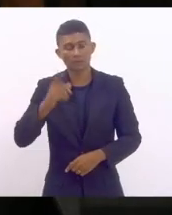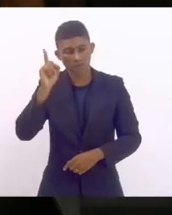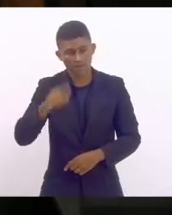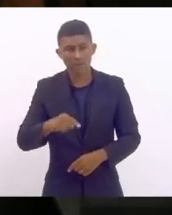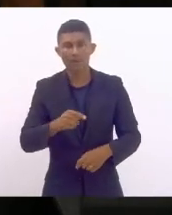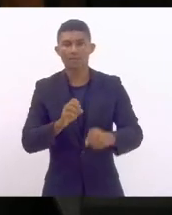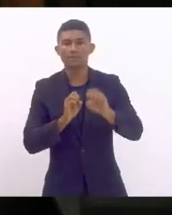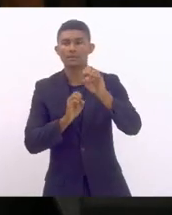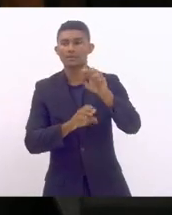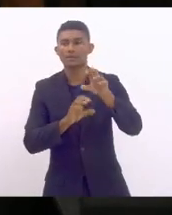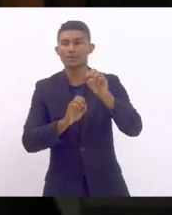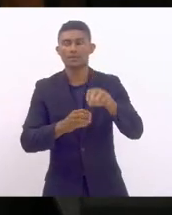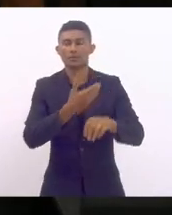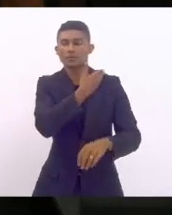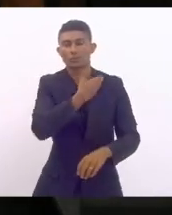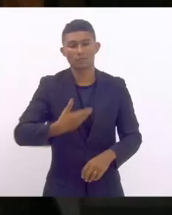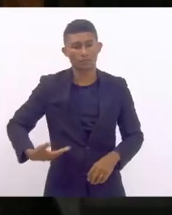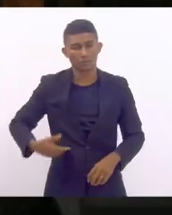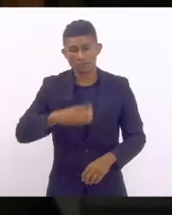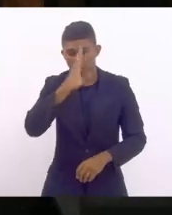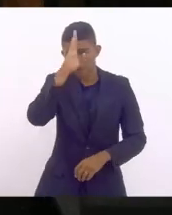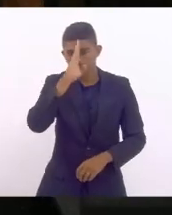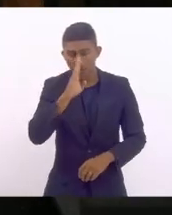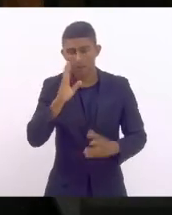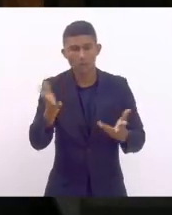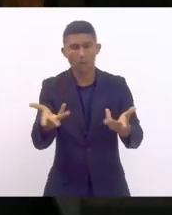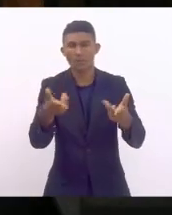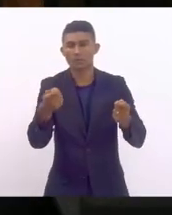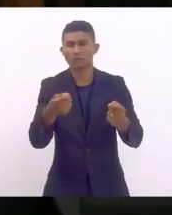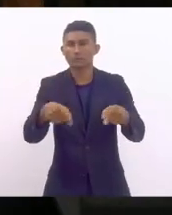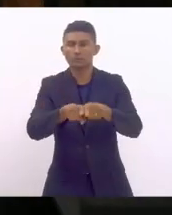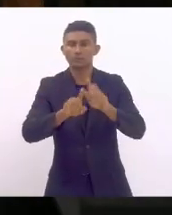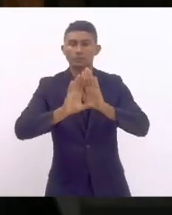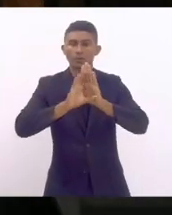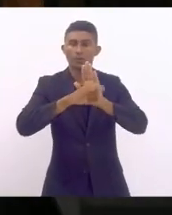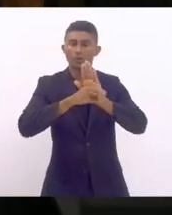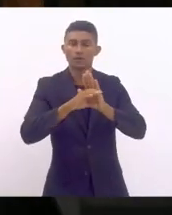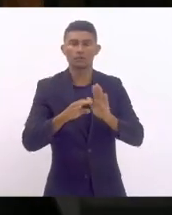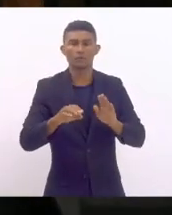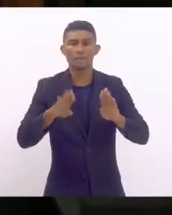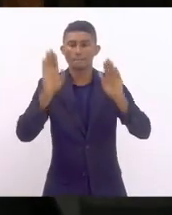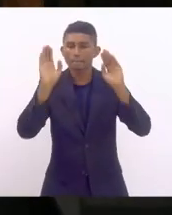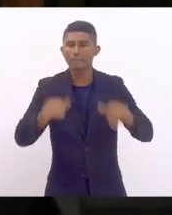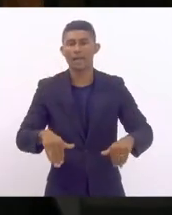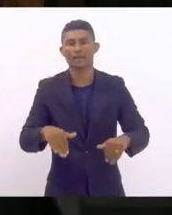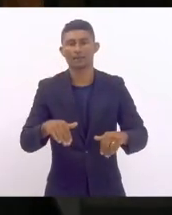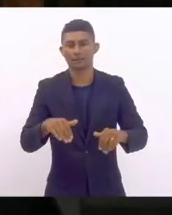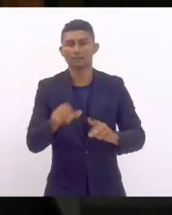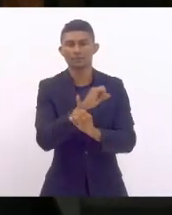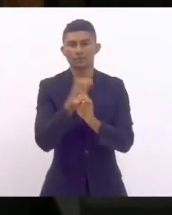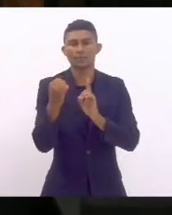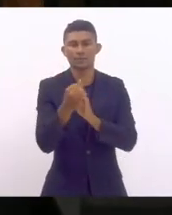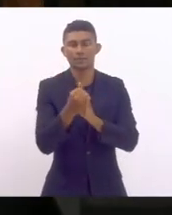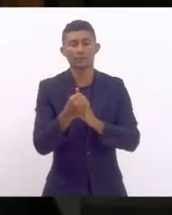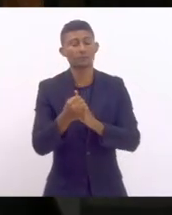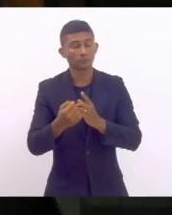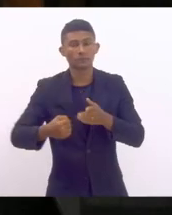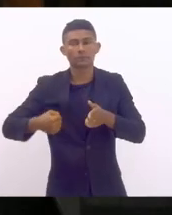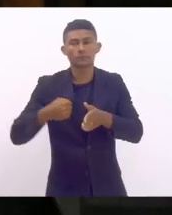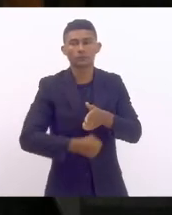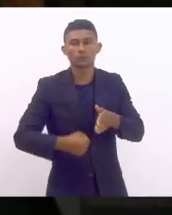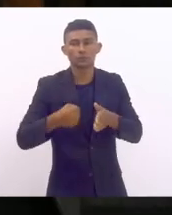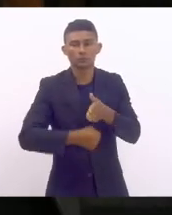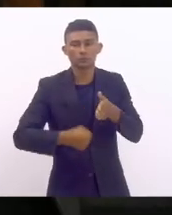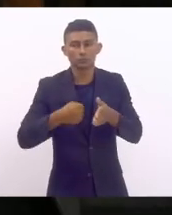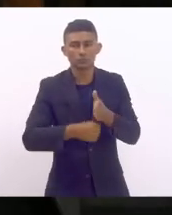público de qualidade e a esse conceito de bem-estar social e essa luta maior é